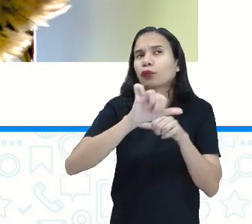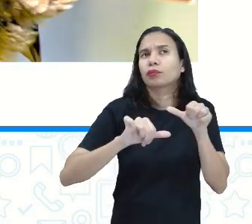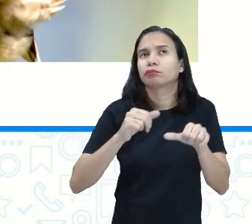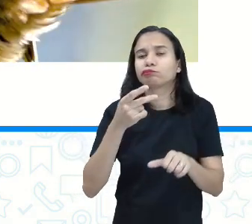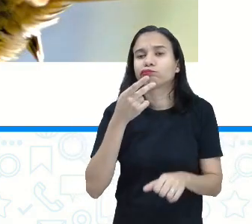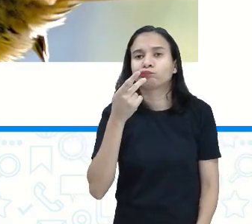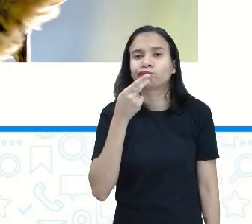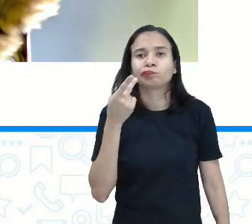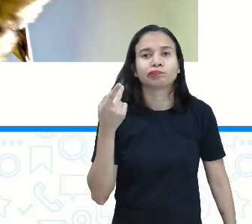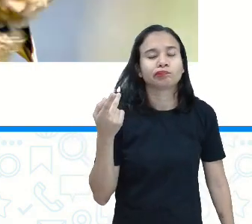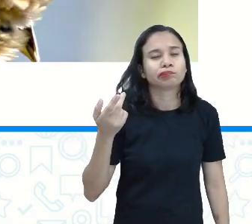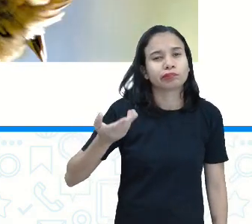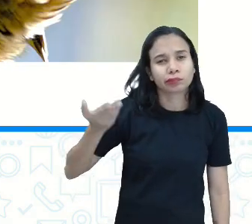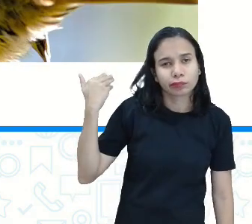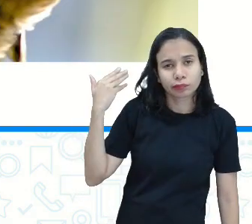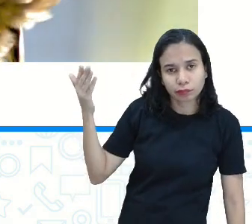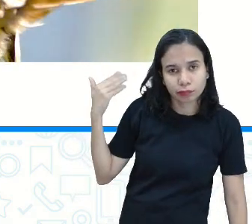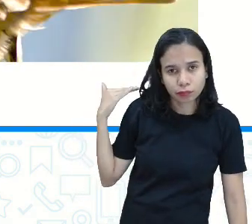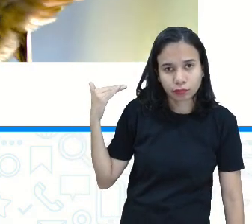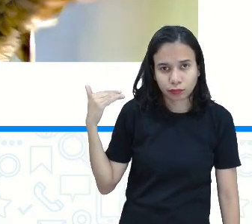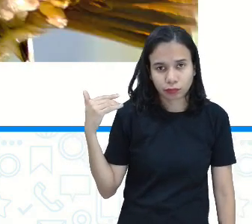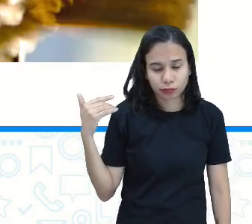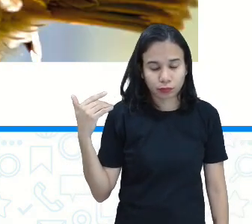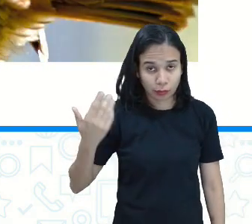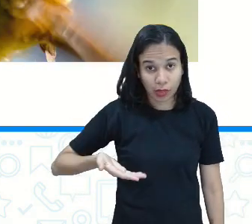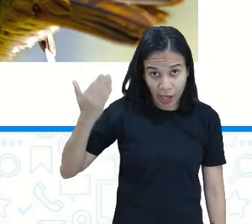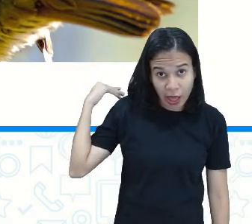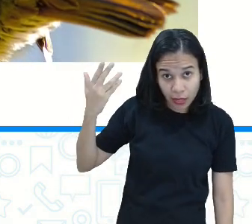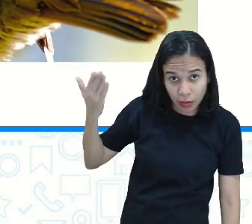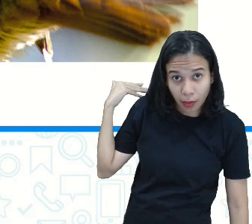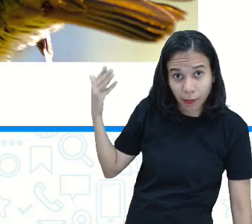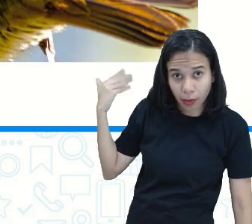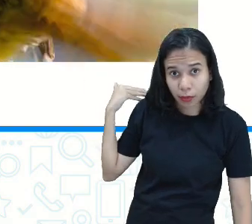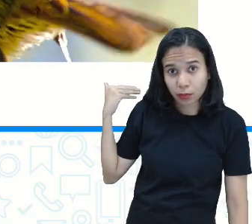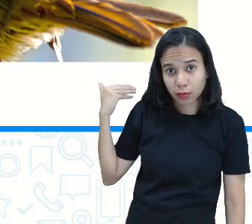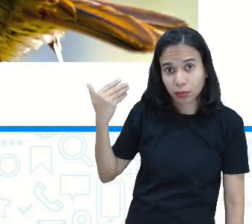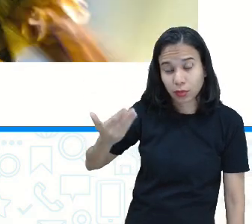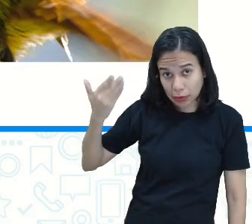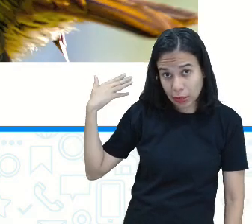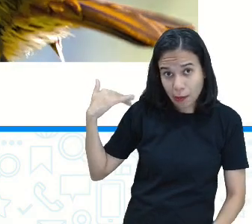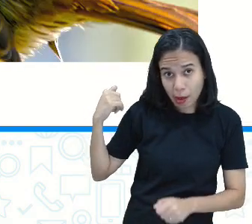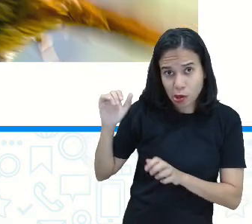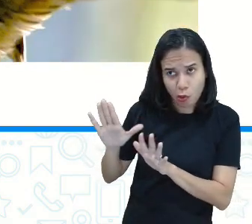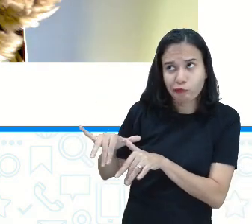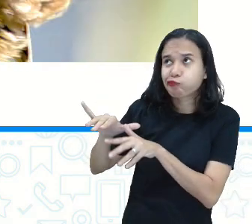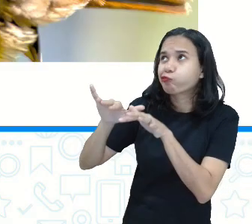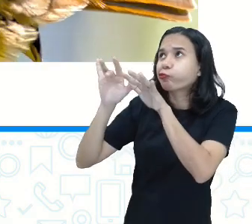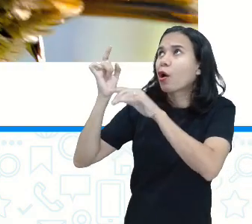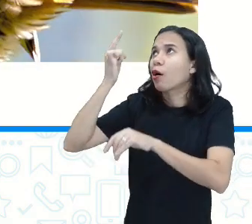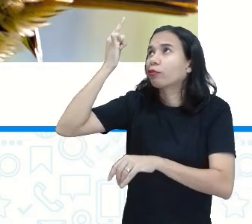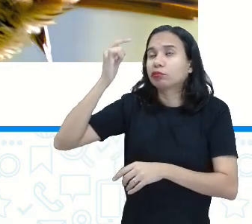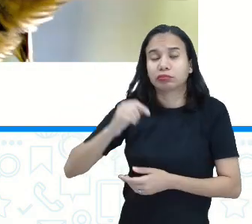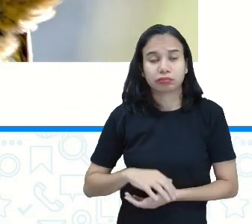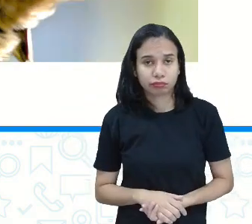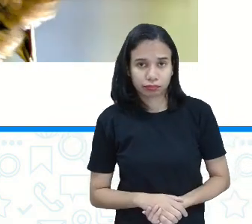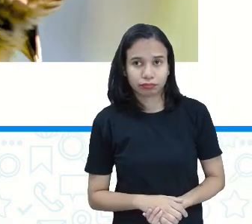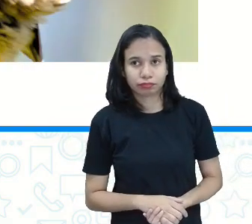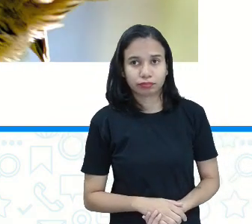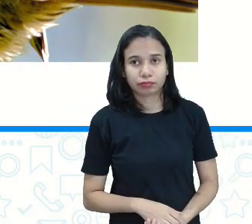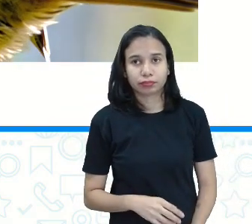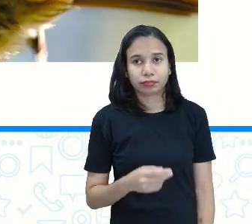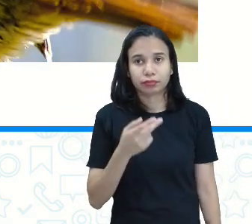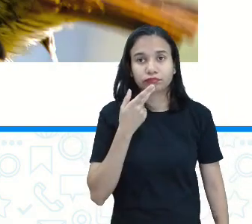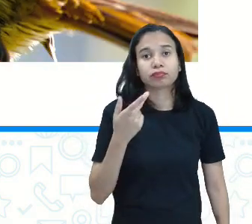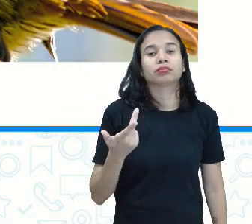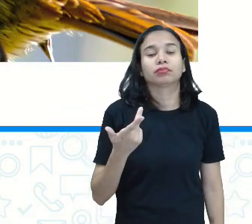essa frase no passado, como é que eu diria? O pardal voou. Eu não